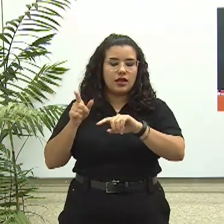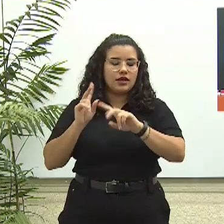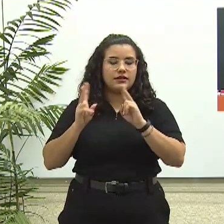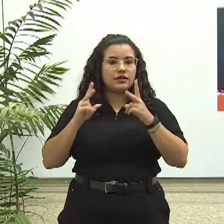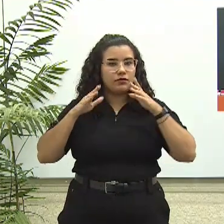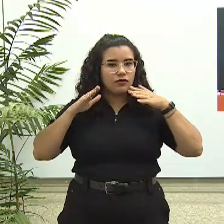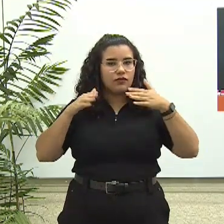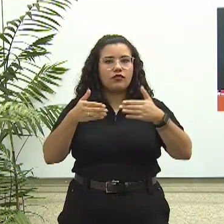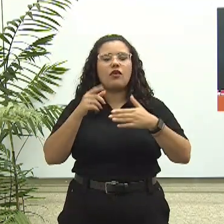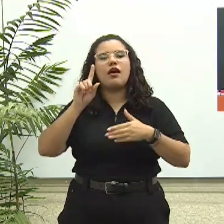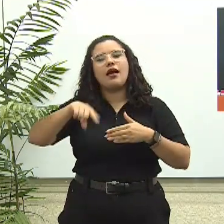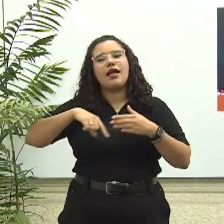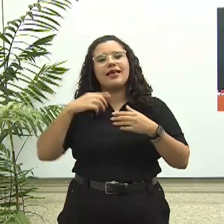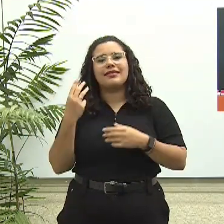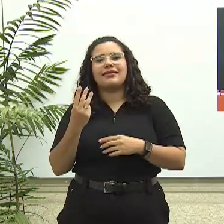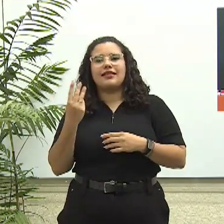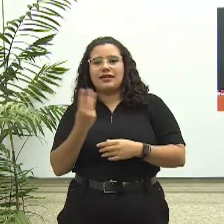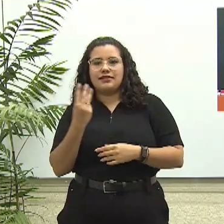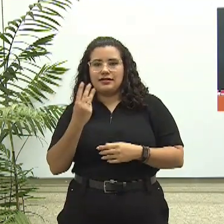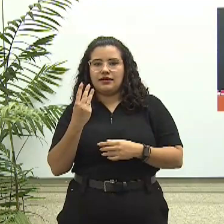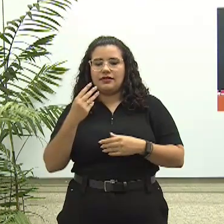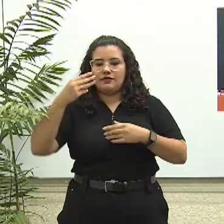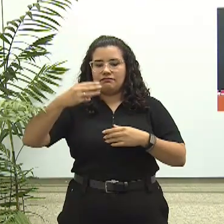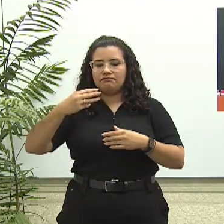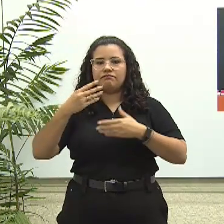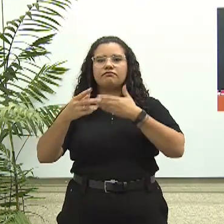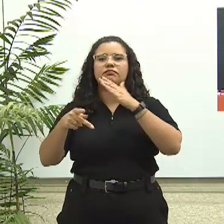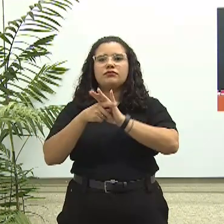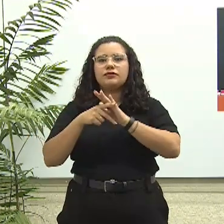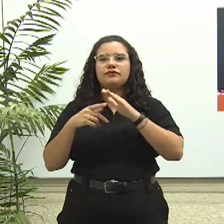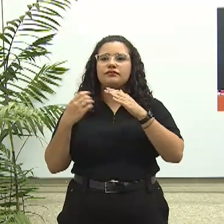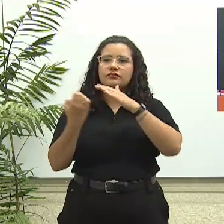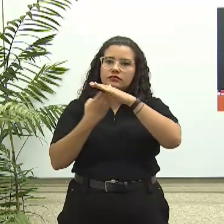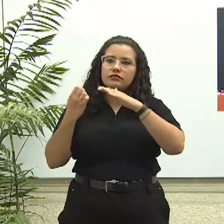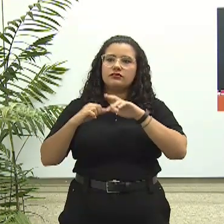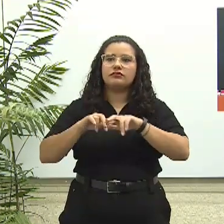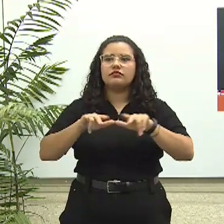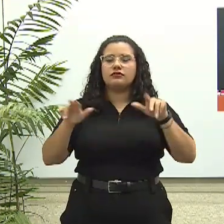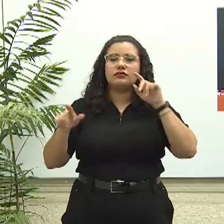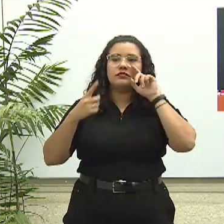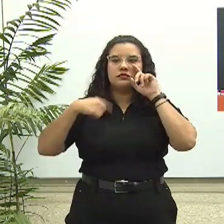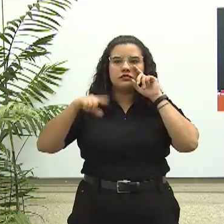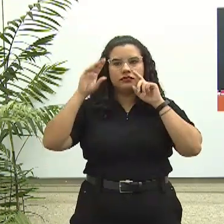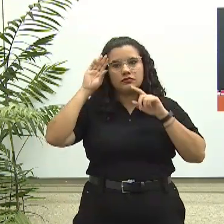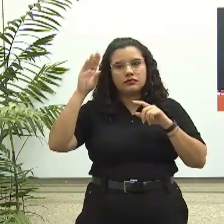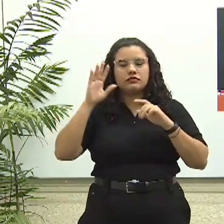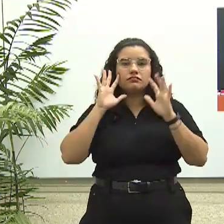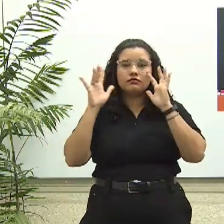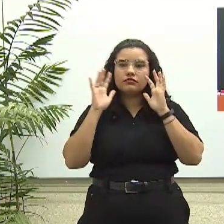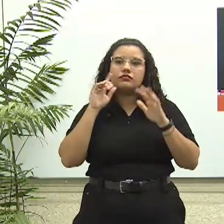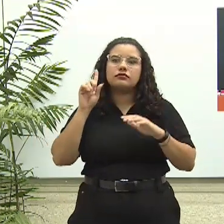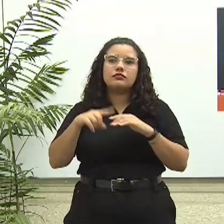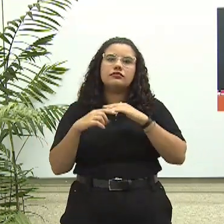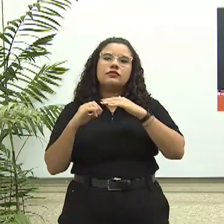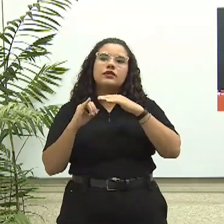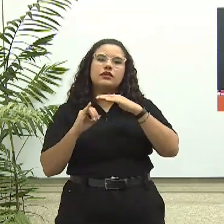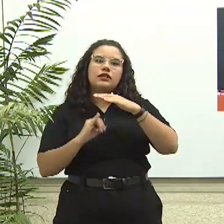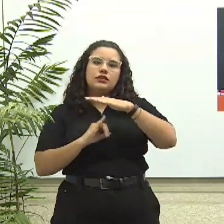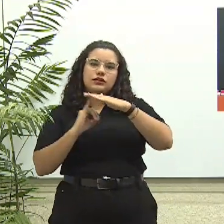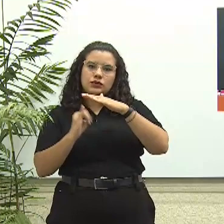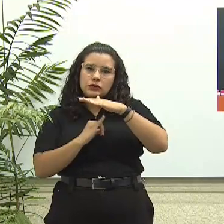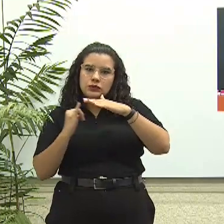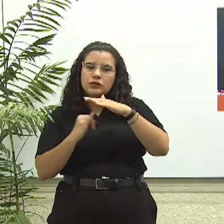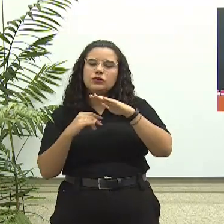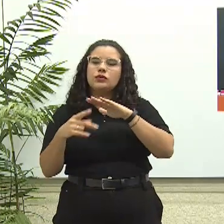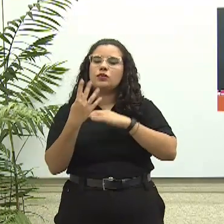à terceira fase da revolução industrial e nós tentamos trazer esses pontos para a indústria 4.0 e tem tudo a ver